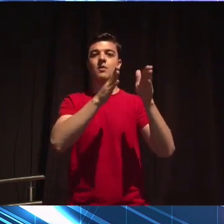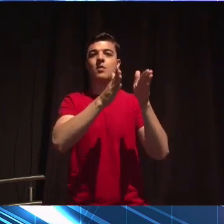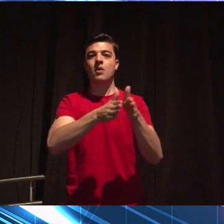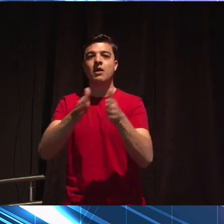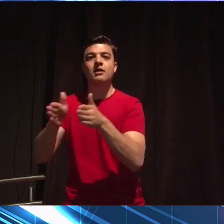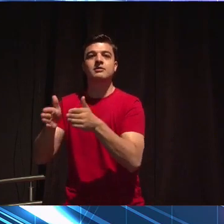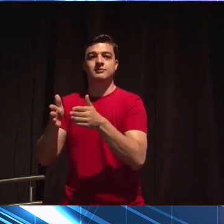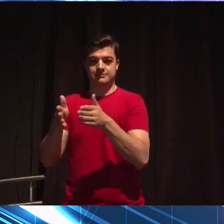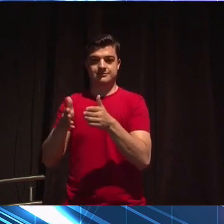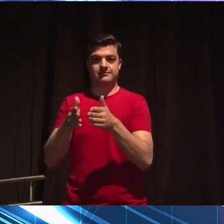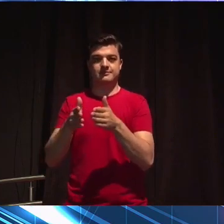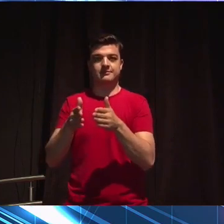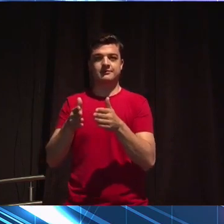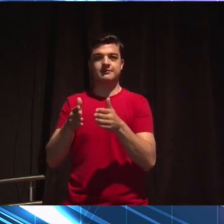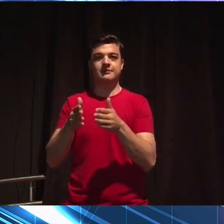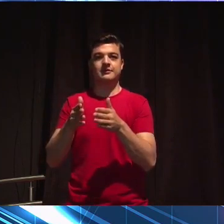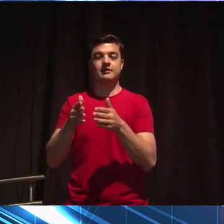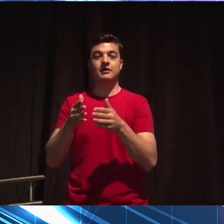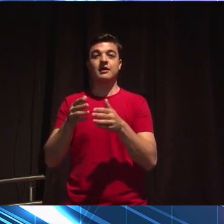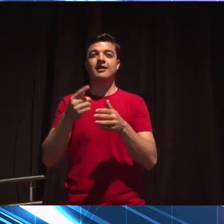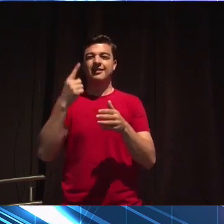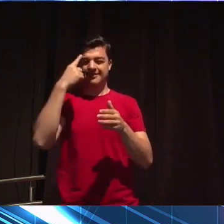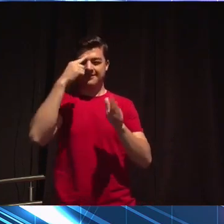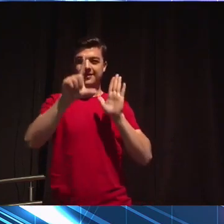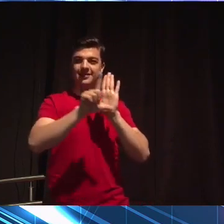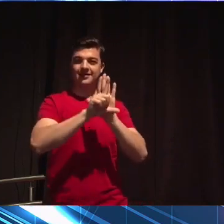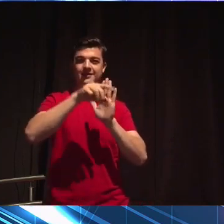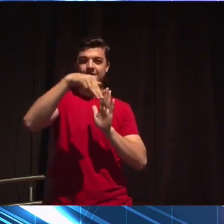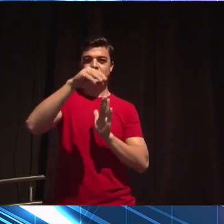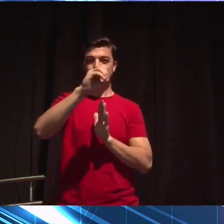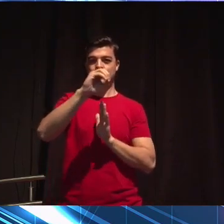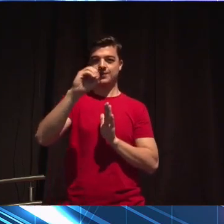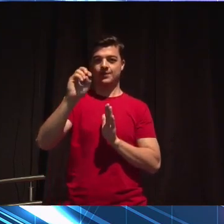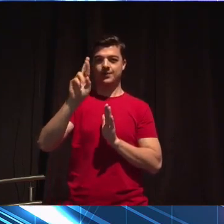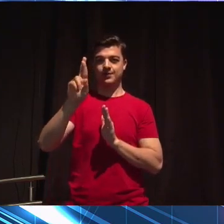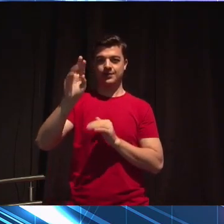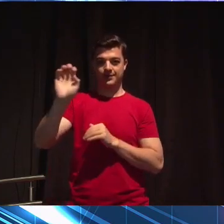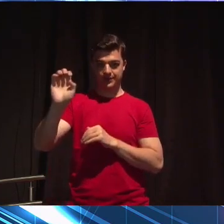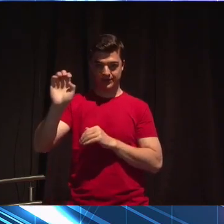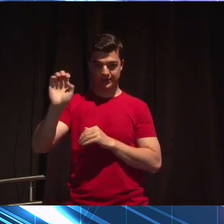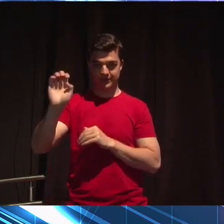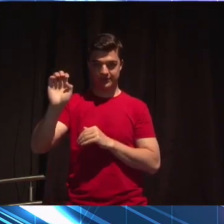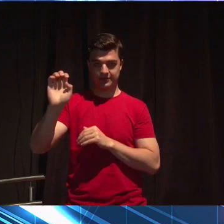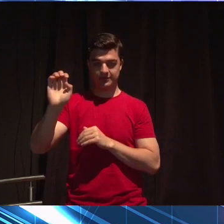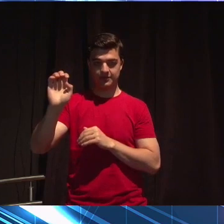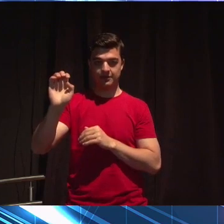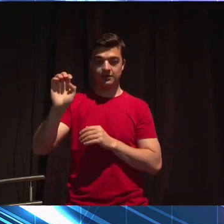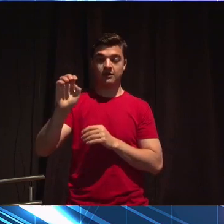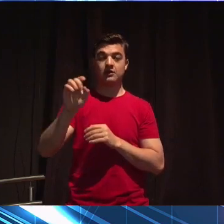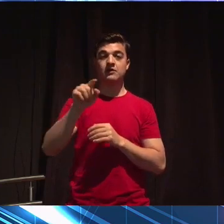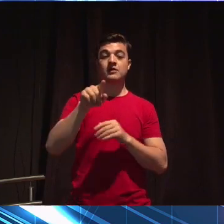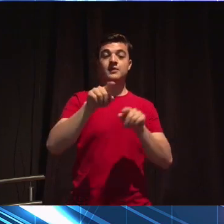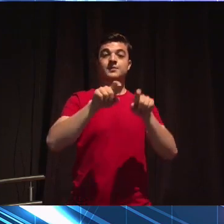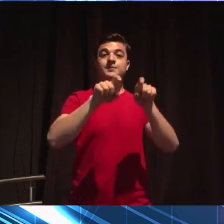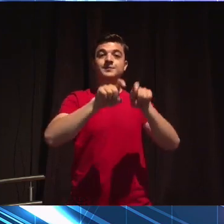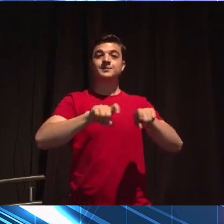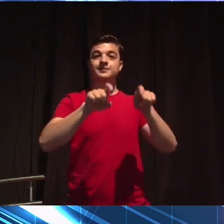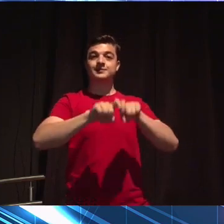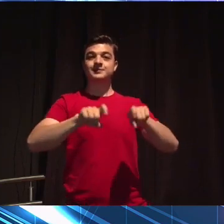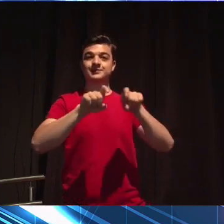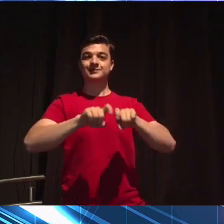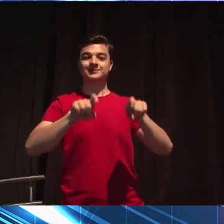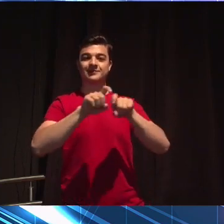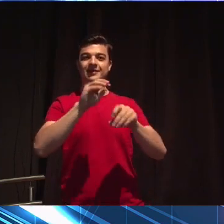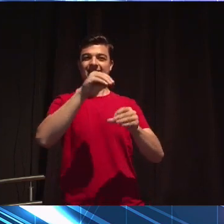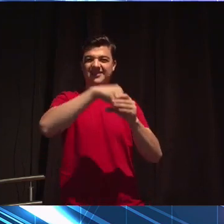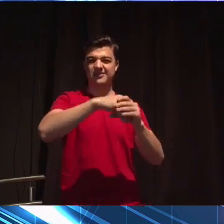Moore vem se mostrando ainda verdadeira. Cara, você tem o dobro da quantidade de transistores em um processador a cada 18